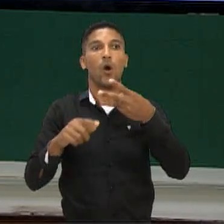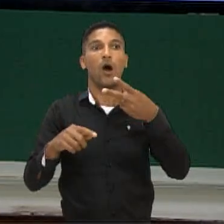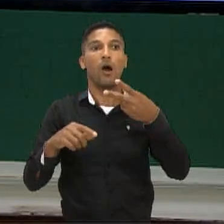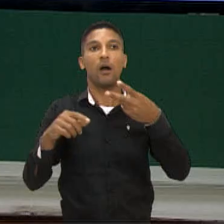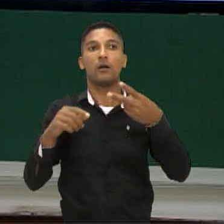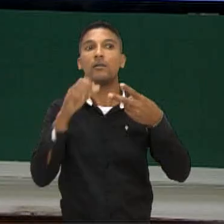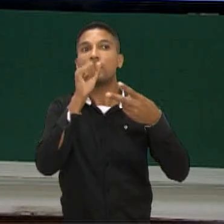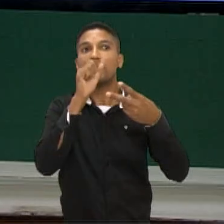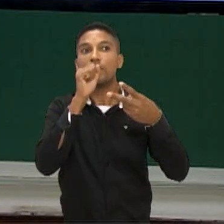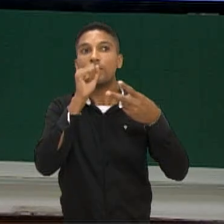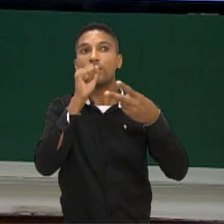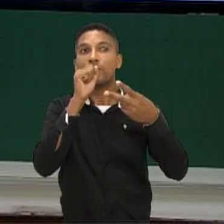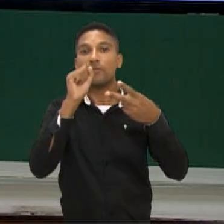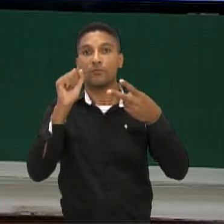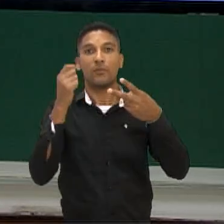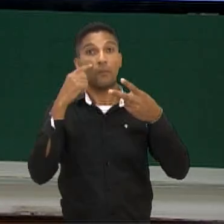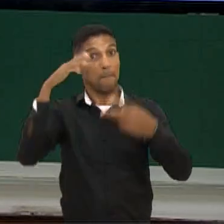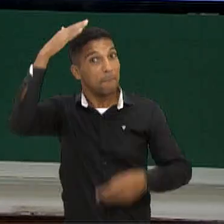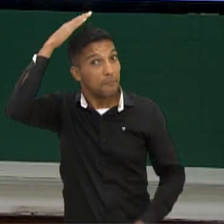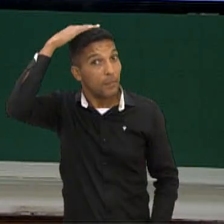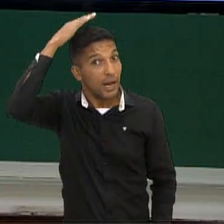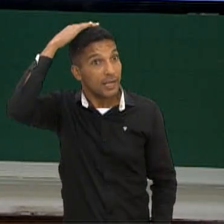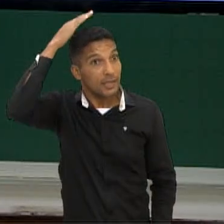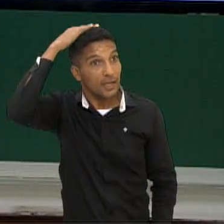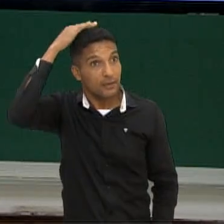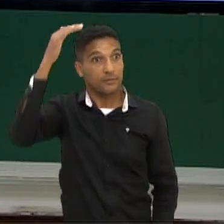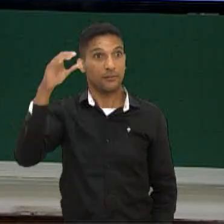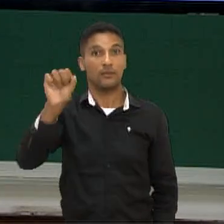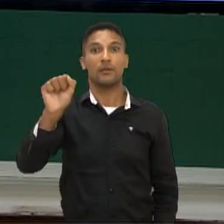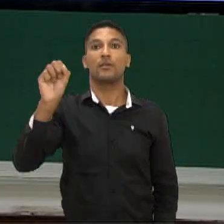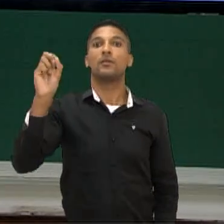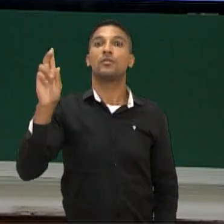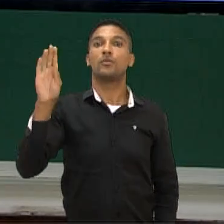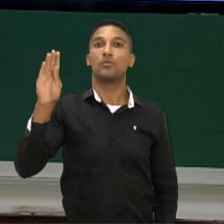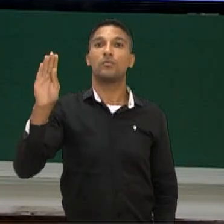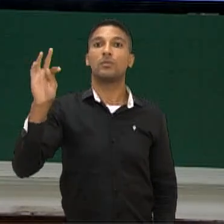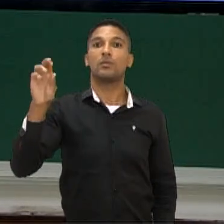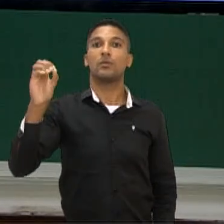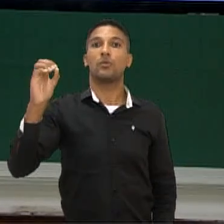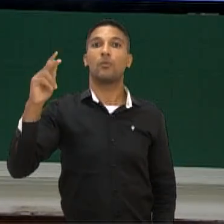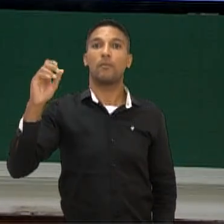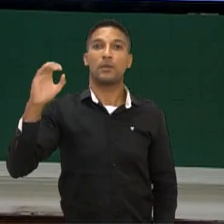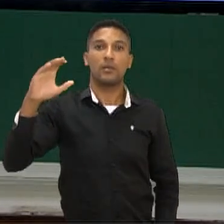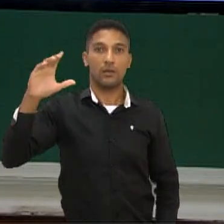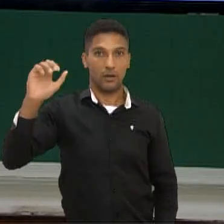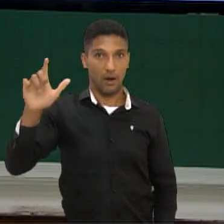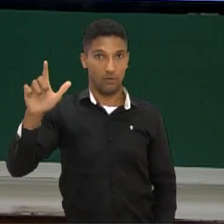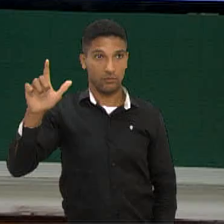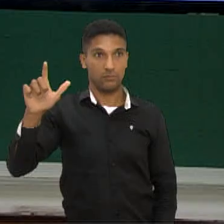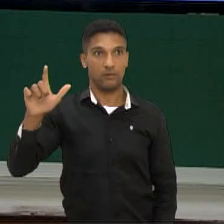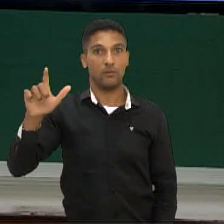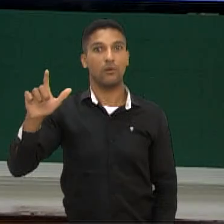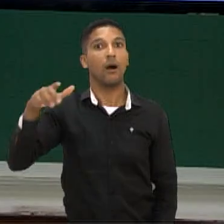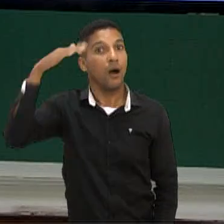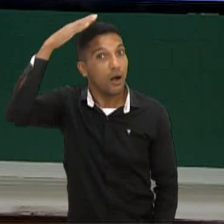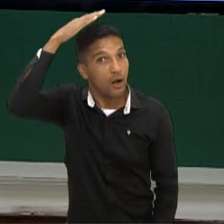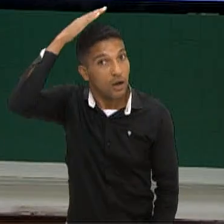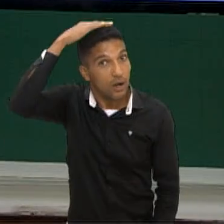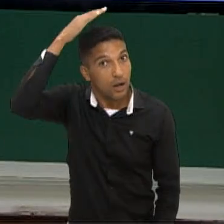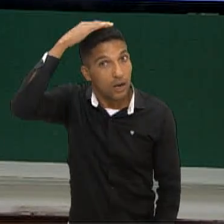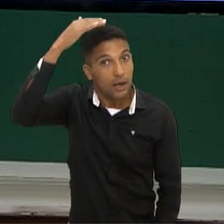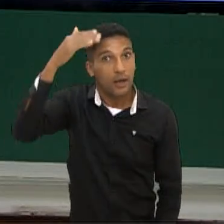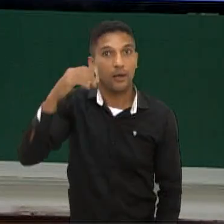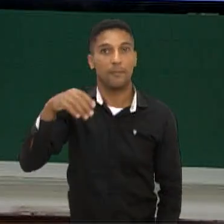do estado do Paraná e região oeste do estado do Paraná. Observe que eu estou frisando bem que é